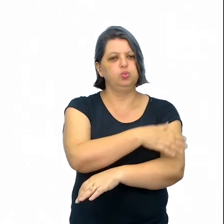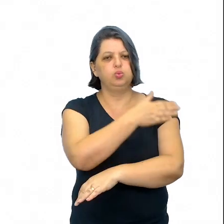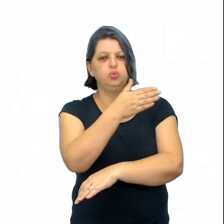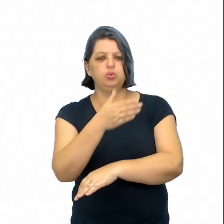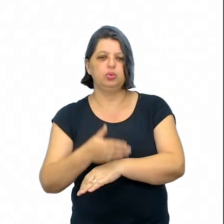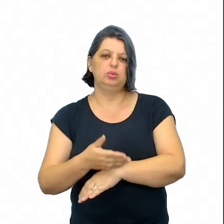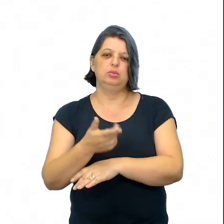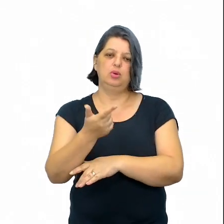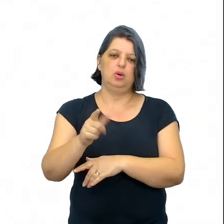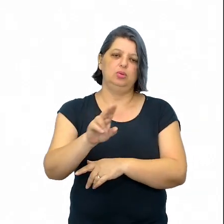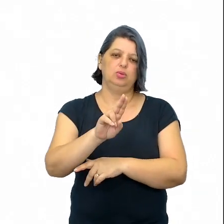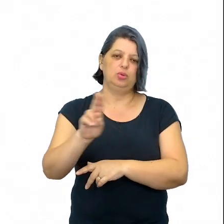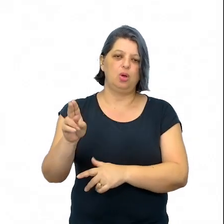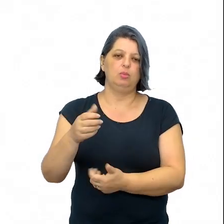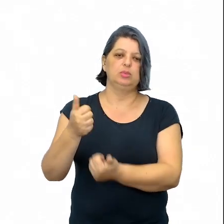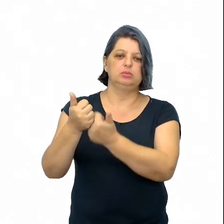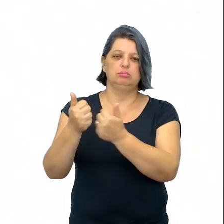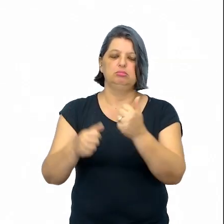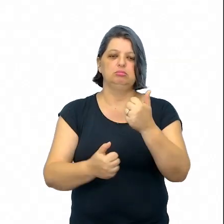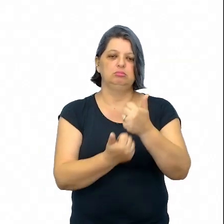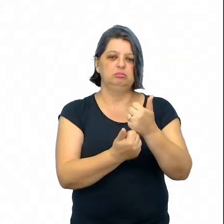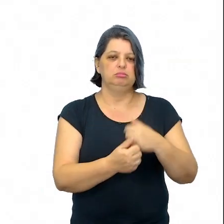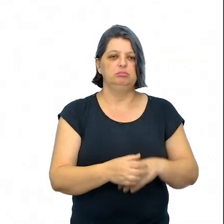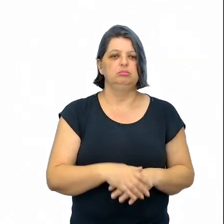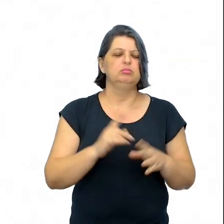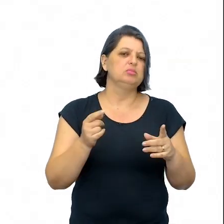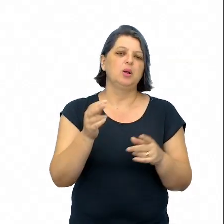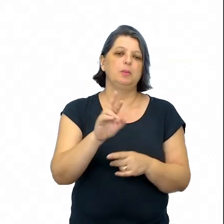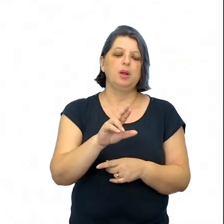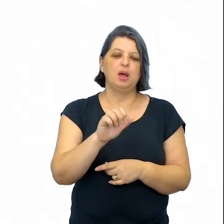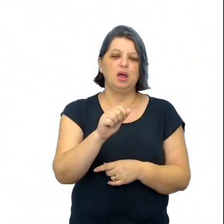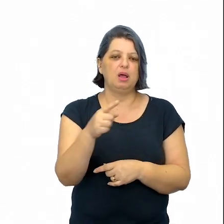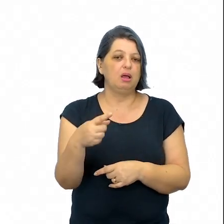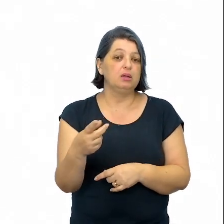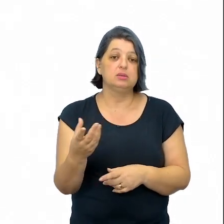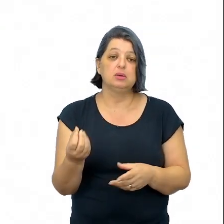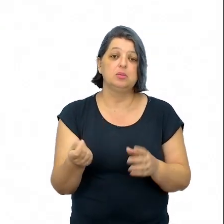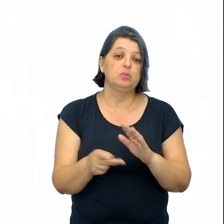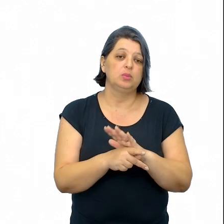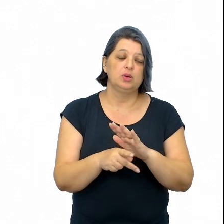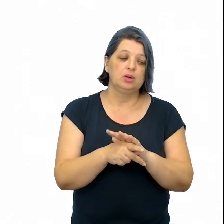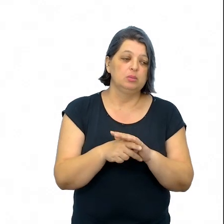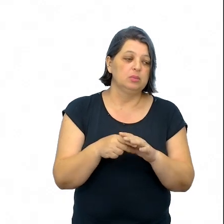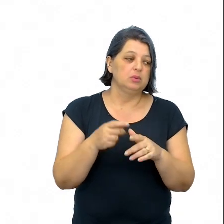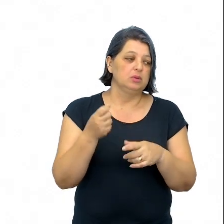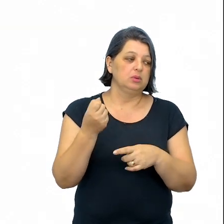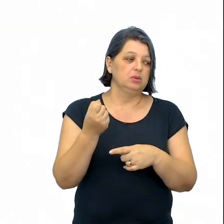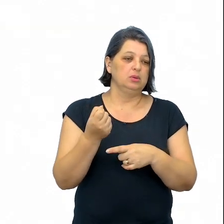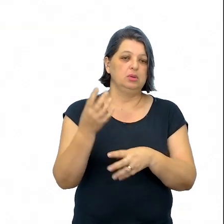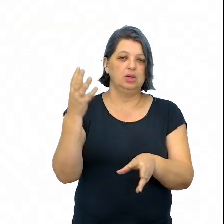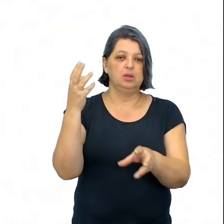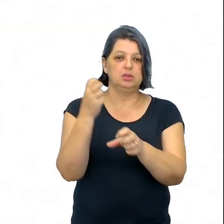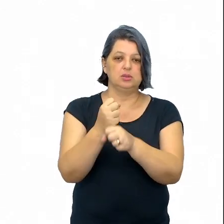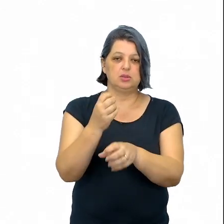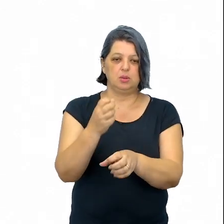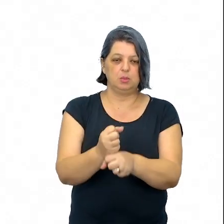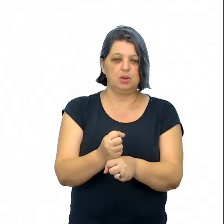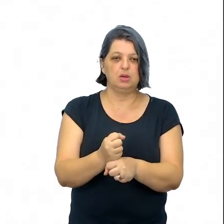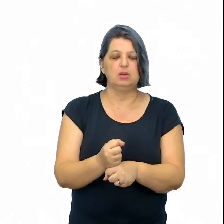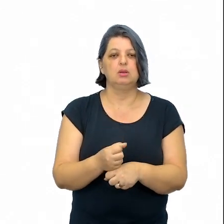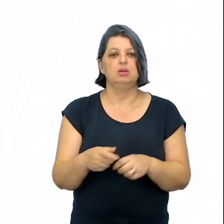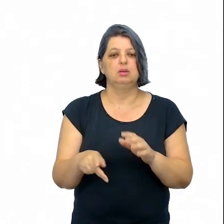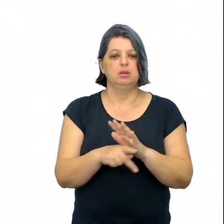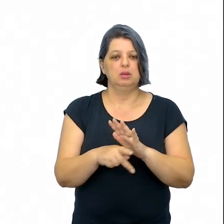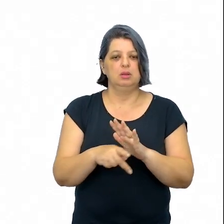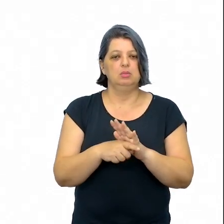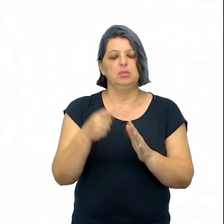outros nomes, vai chegar um determinado momento que eu posso falar que uma razão, na verdade, é um coeficiente angular ou um coeficiente linear, estou pensando lá na primeira série